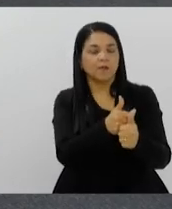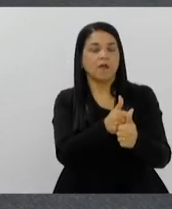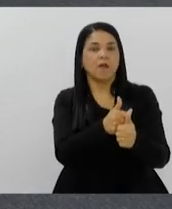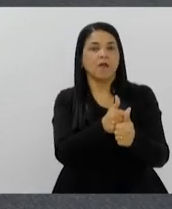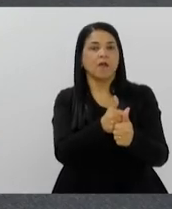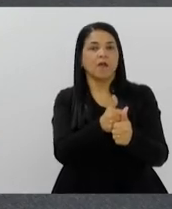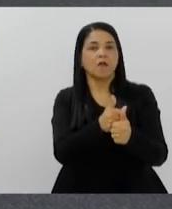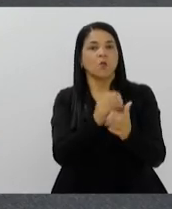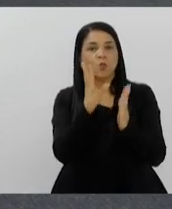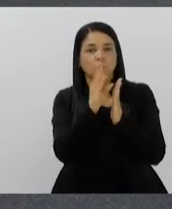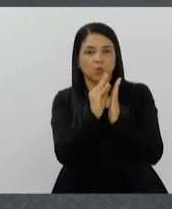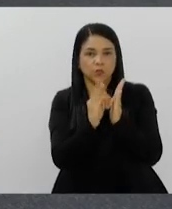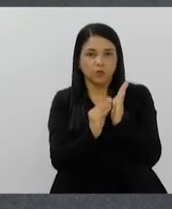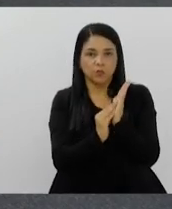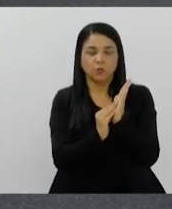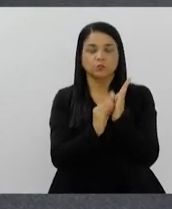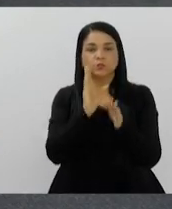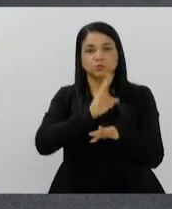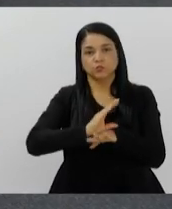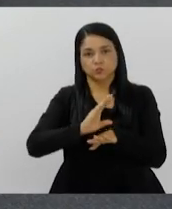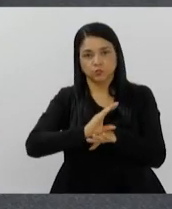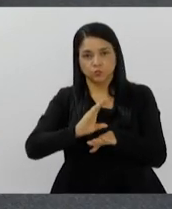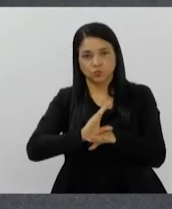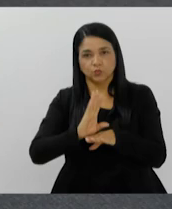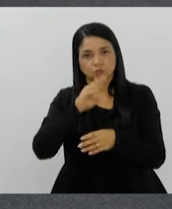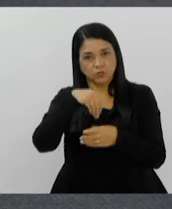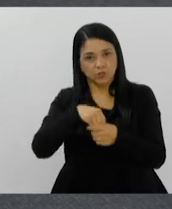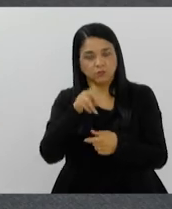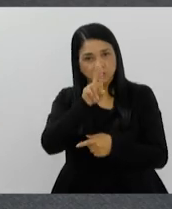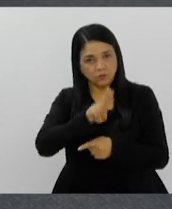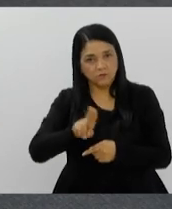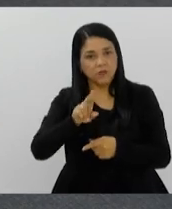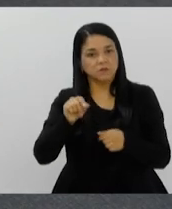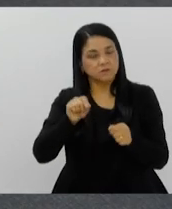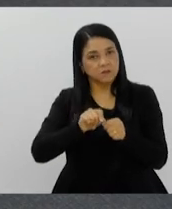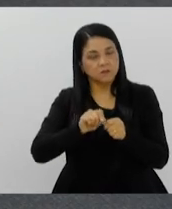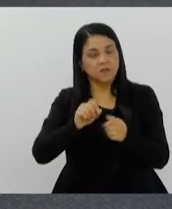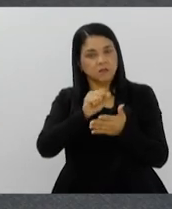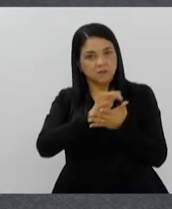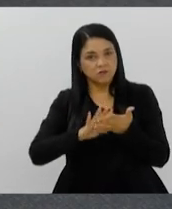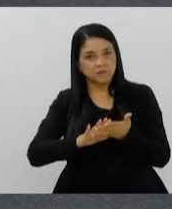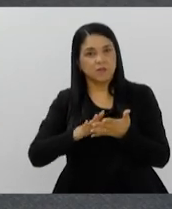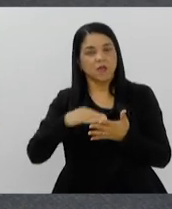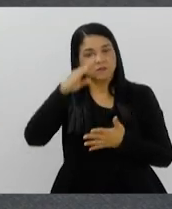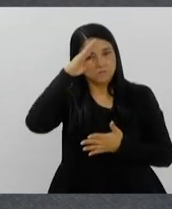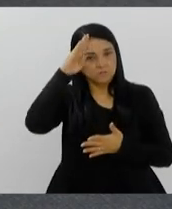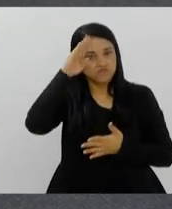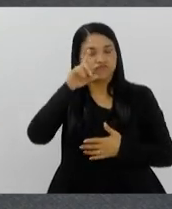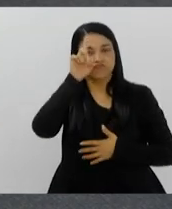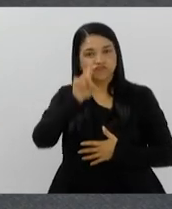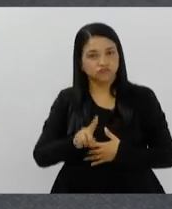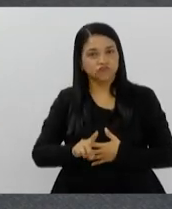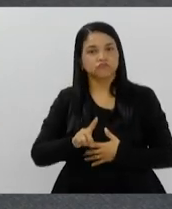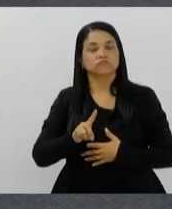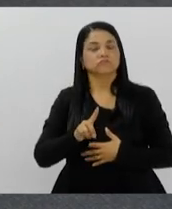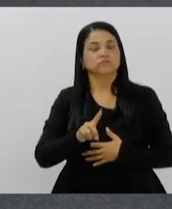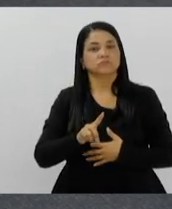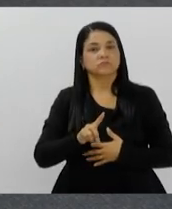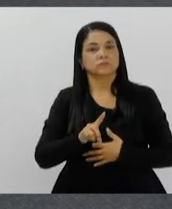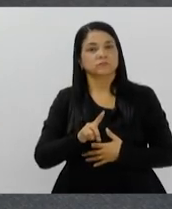o conteúdo dos cursos e realizar as suas atividades acadêmicas com dignidade e